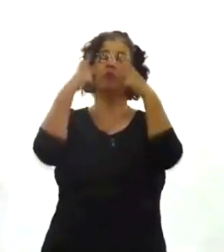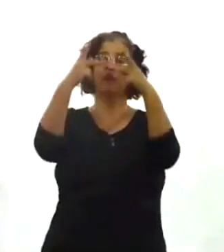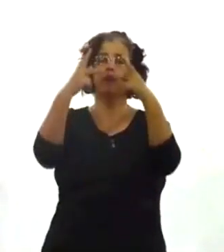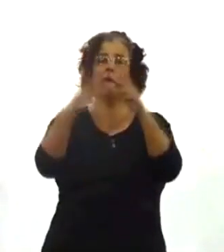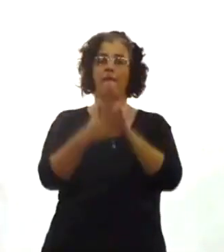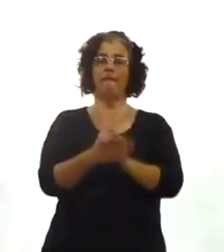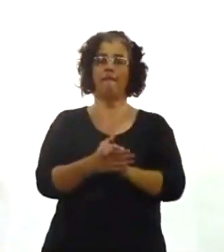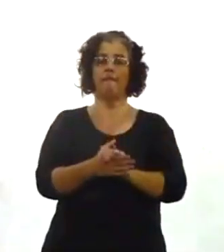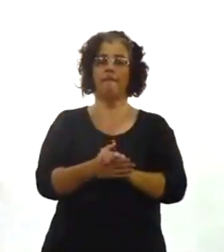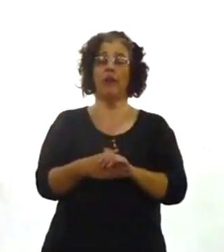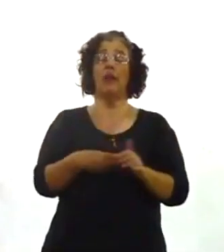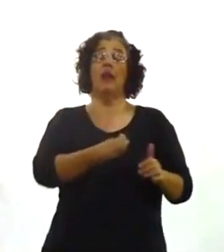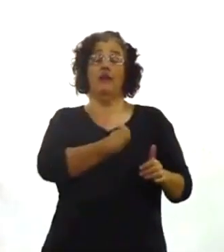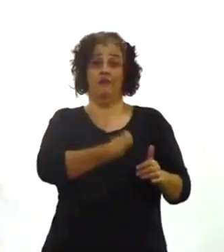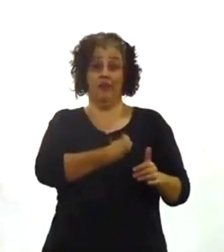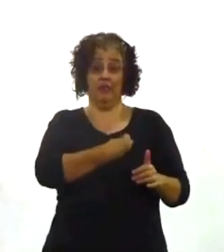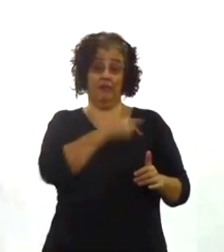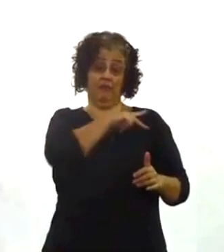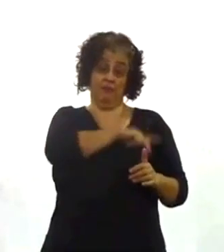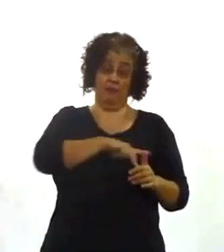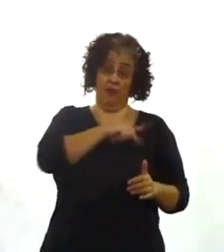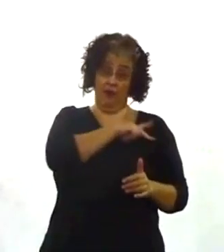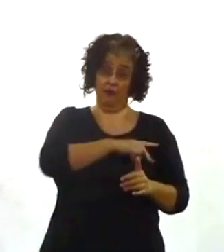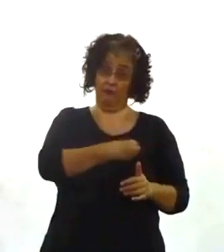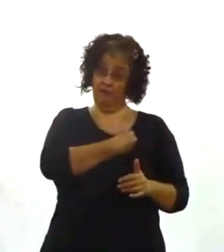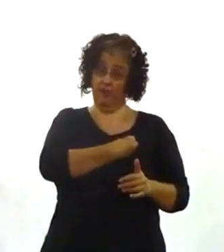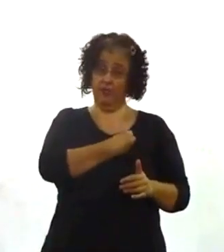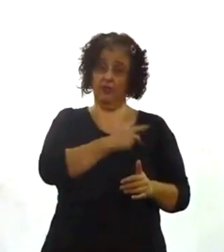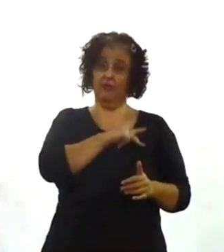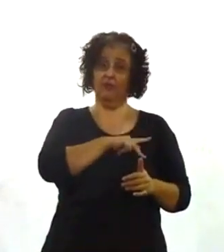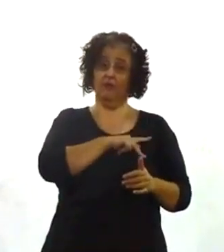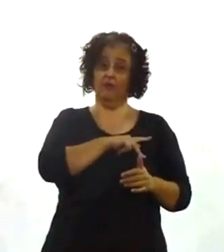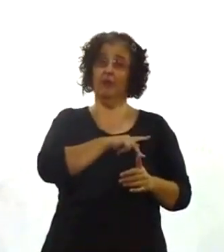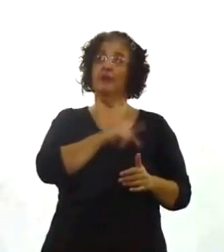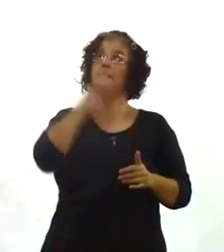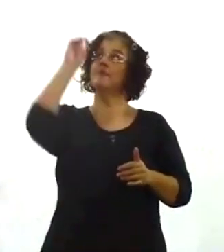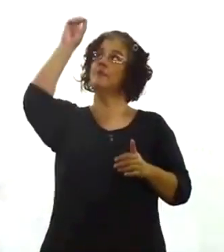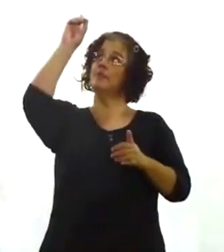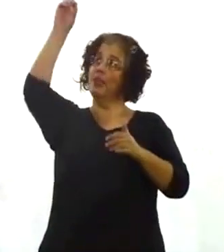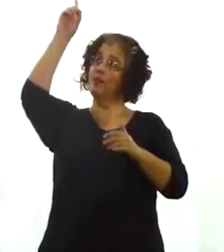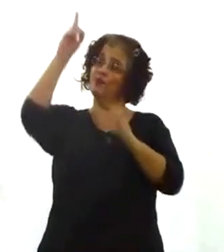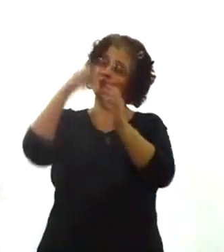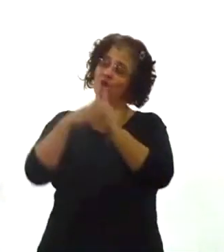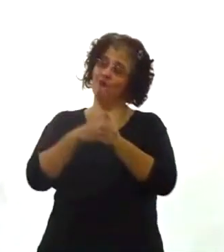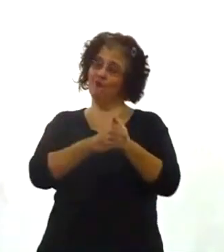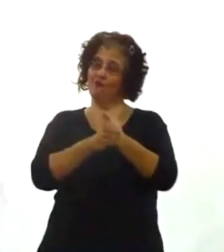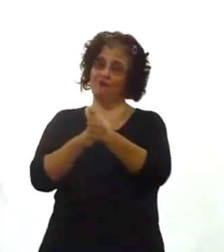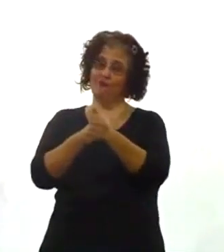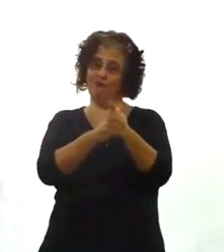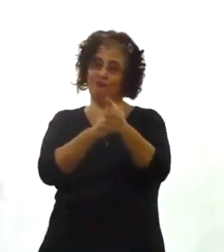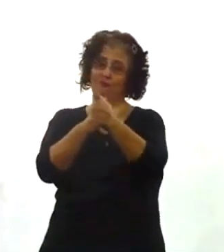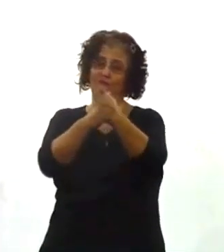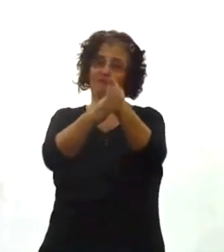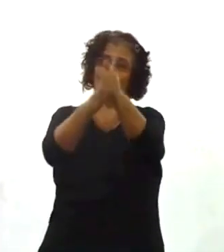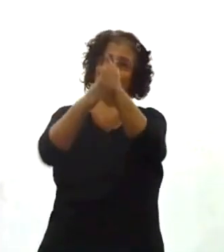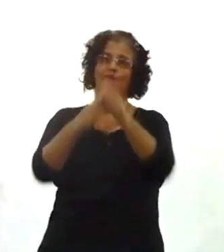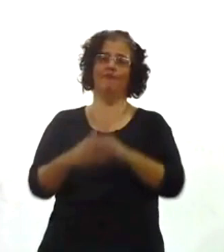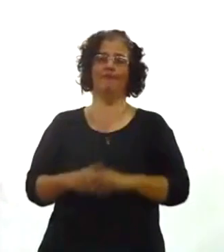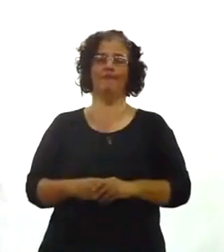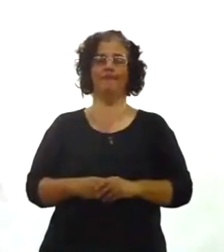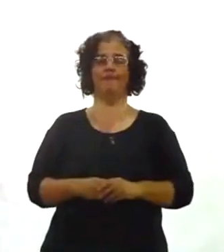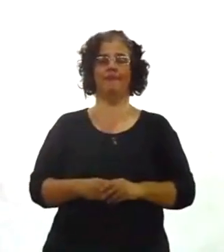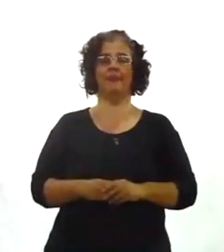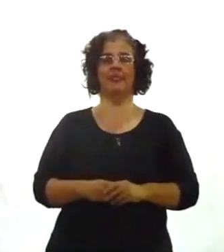a vida dele é governada por Deus. Ele diz